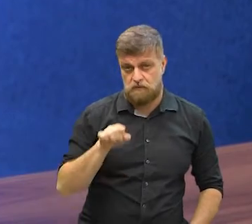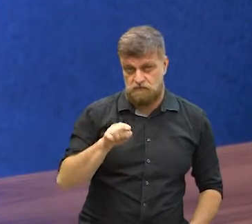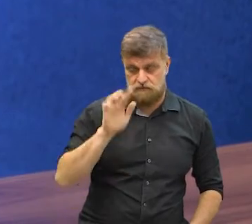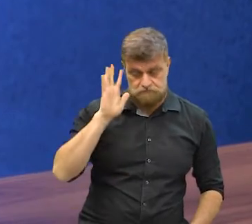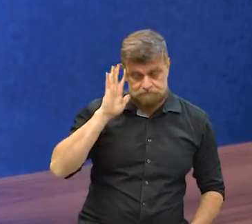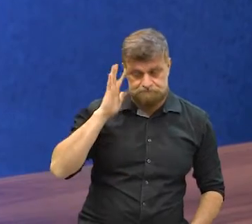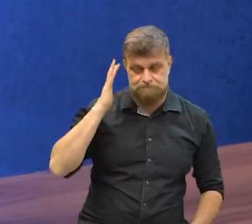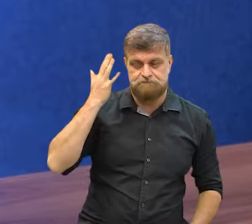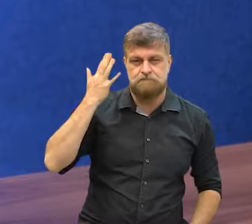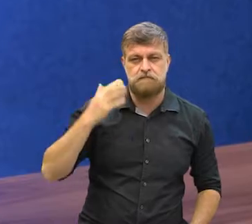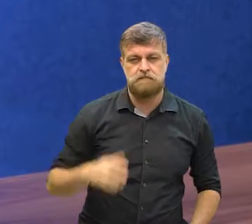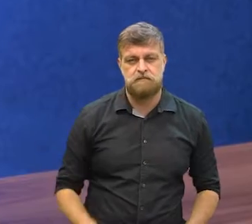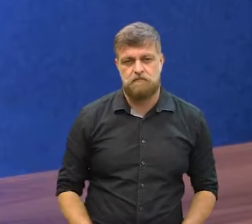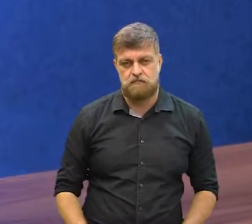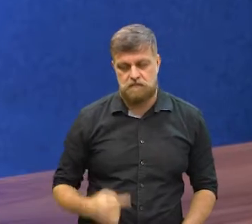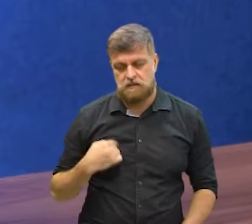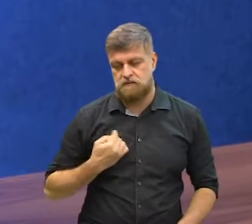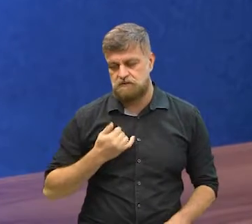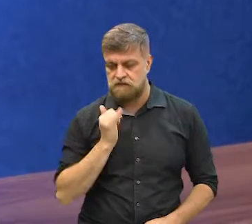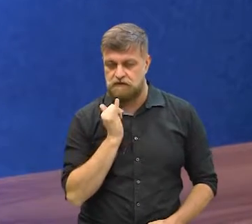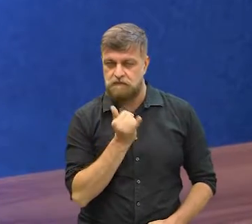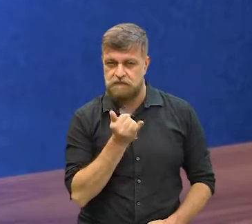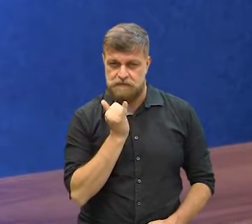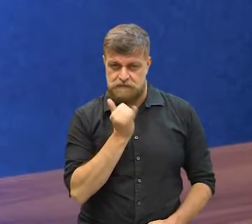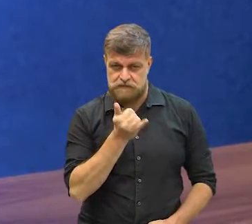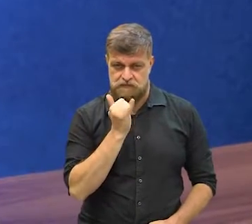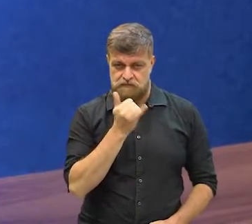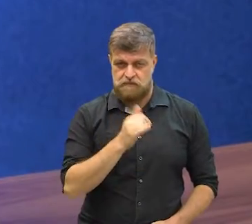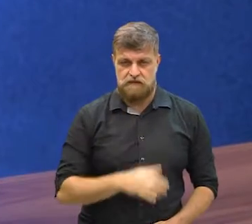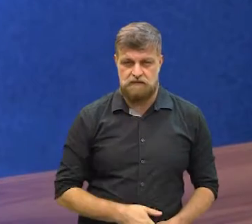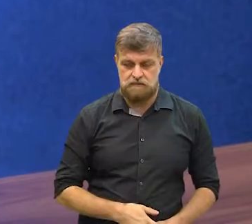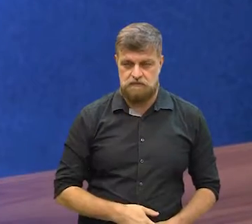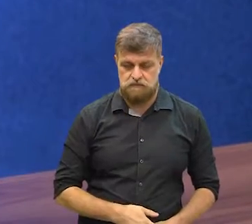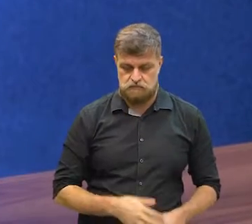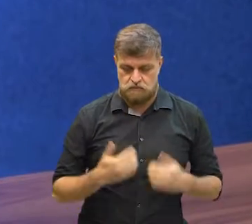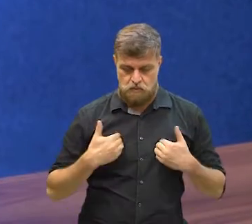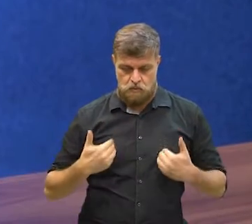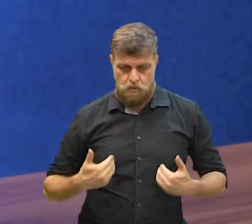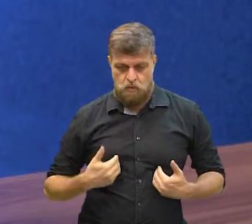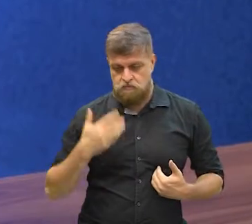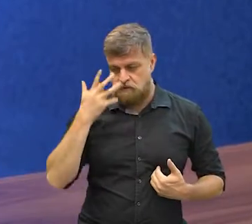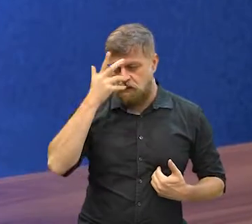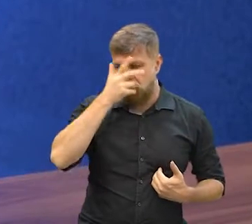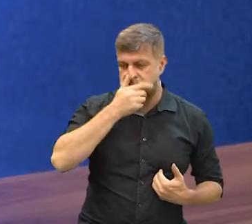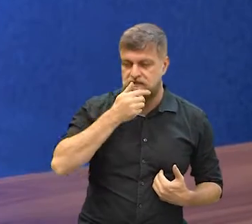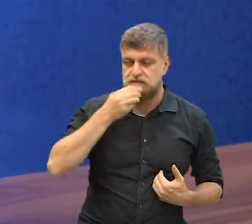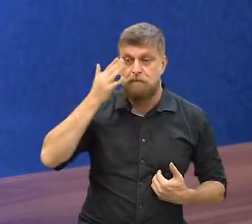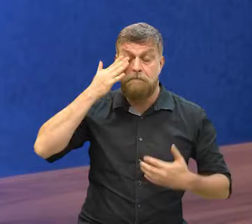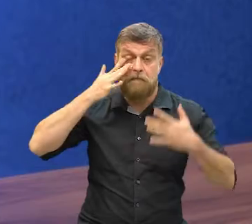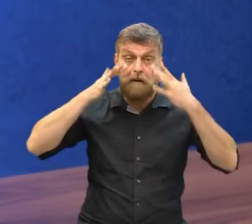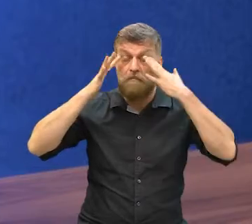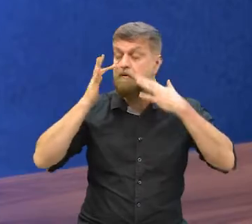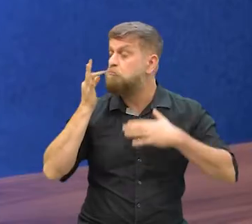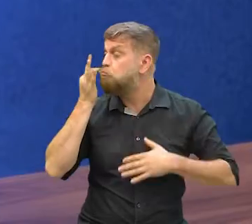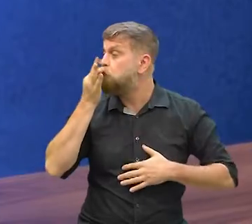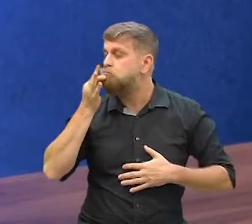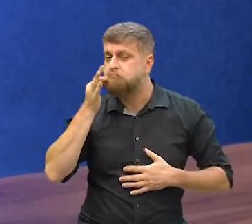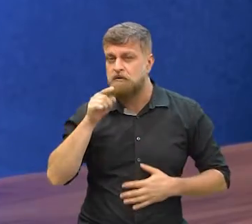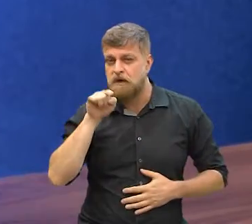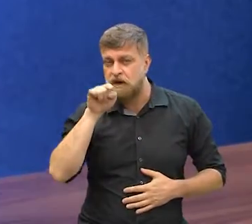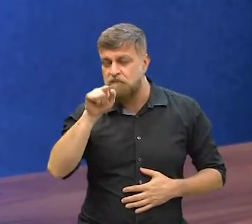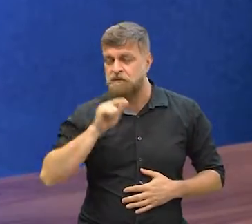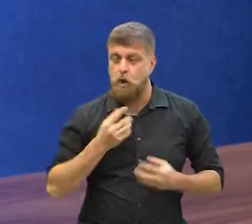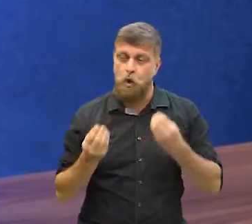você tomou essa decisão, a gente está falando aqui da parte estética. Mas agora eu queria que você falasse um pouquinho da parte